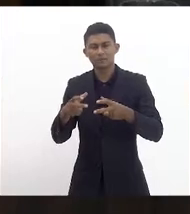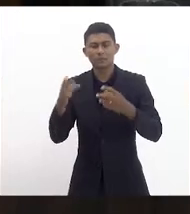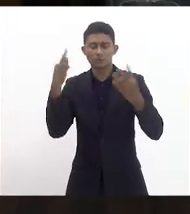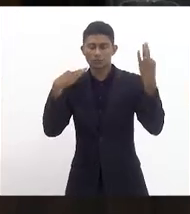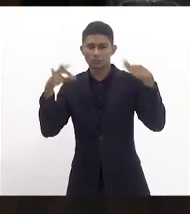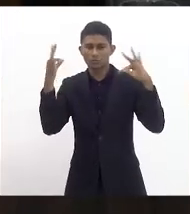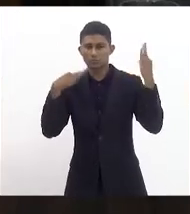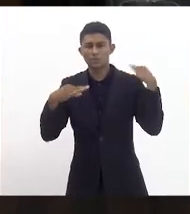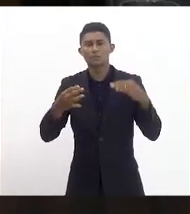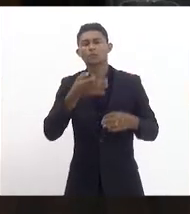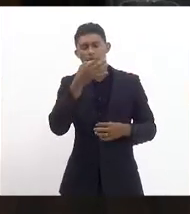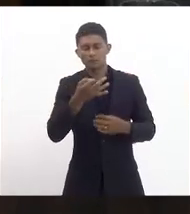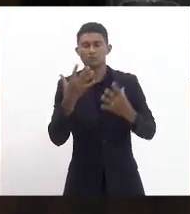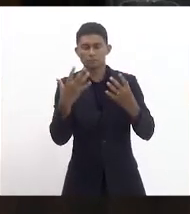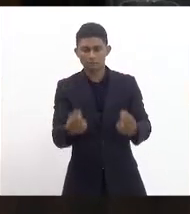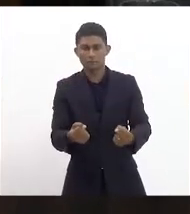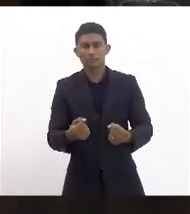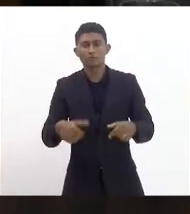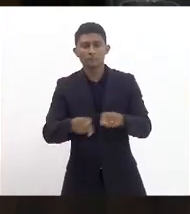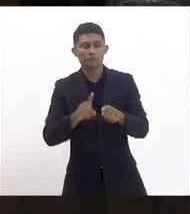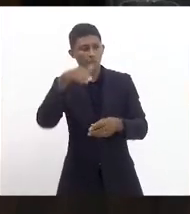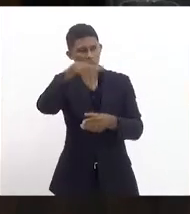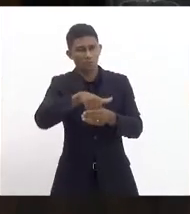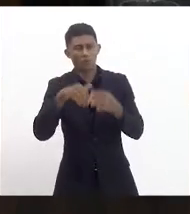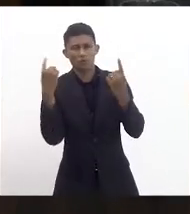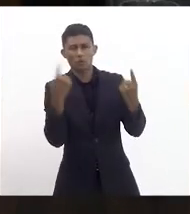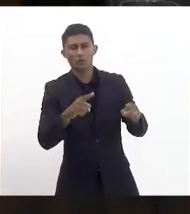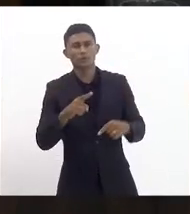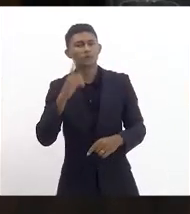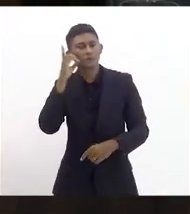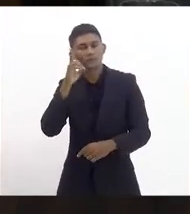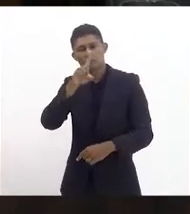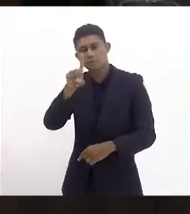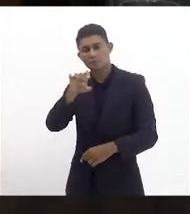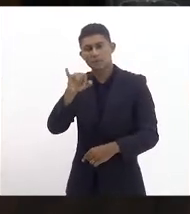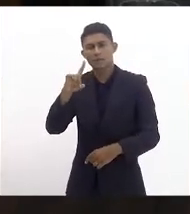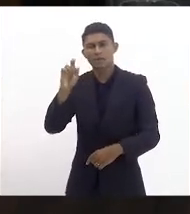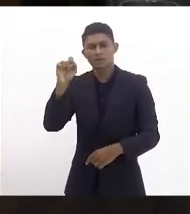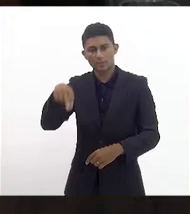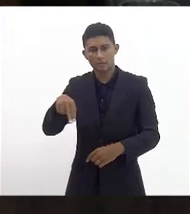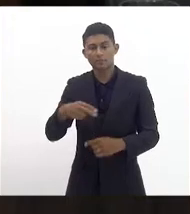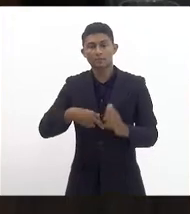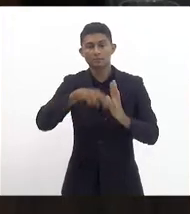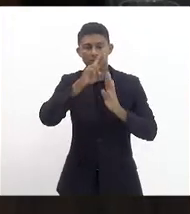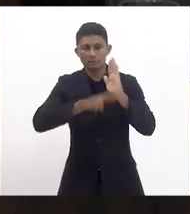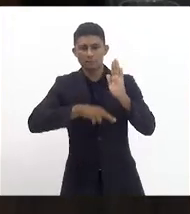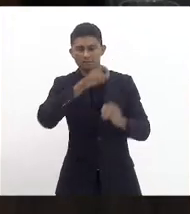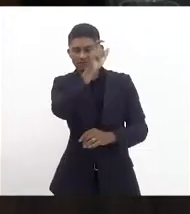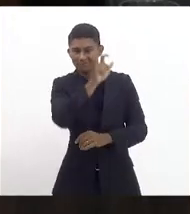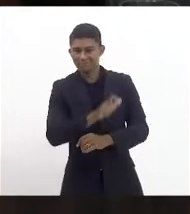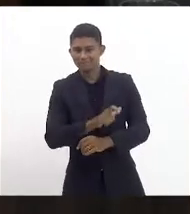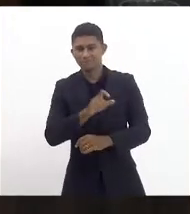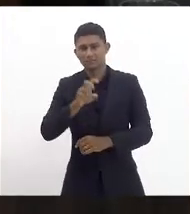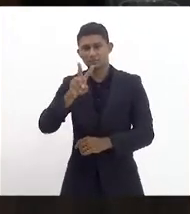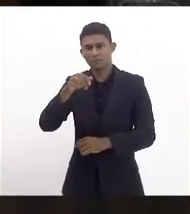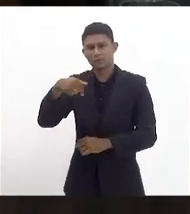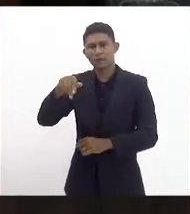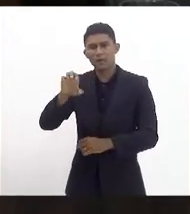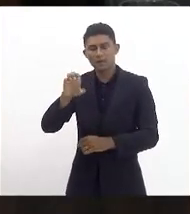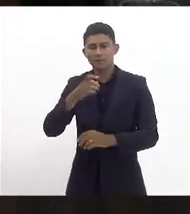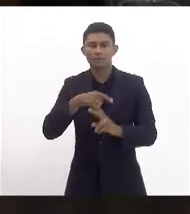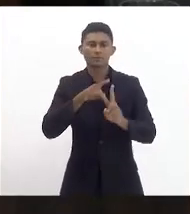turismo, favorável, com voto em separado, contrário, deputada Zeidan. Relatores, deputados Rodrigo Amorim, Marta Rocha, Valdec Carneiro, Dani